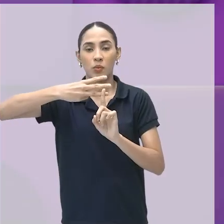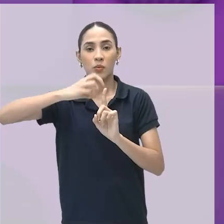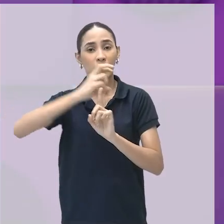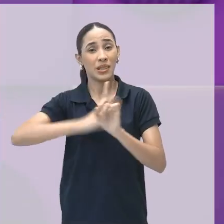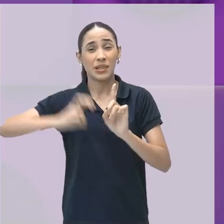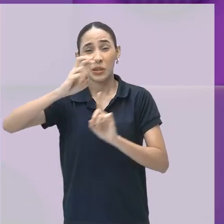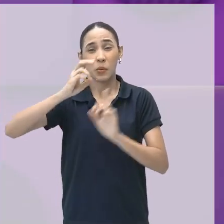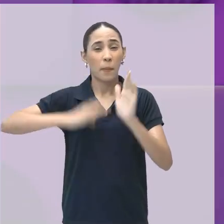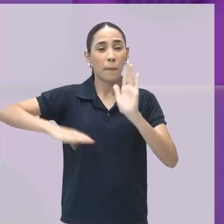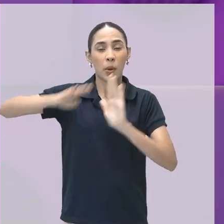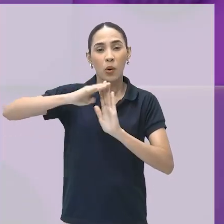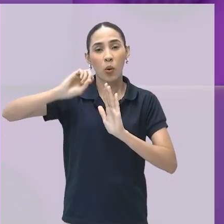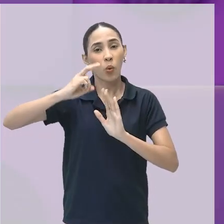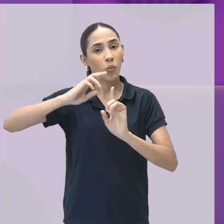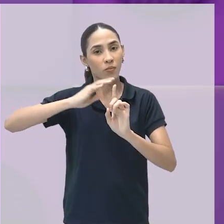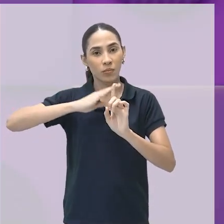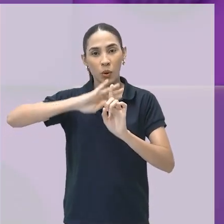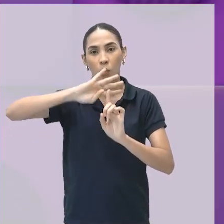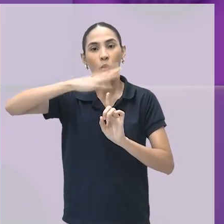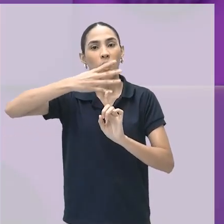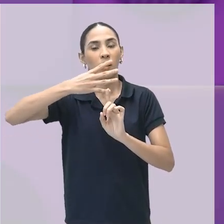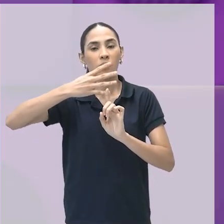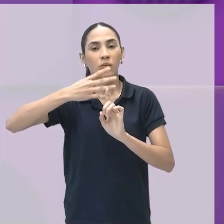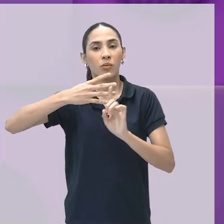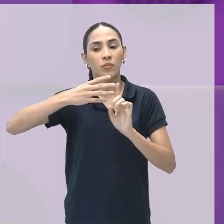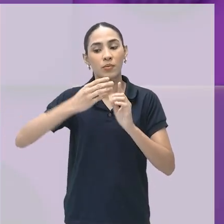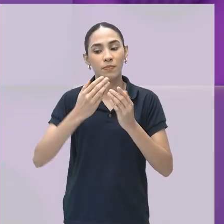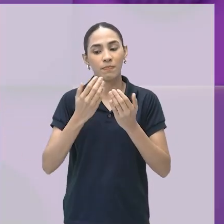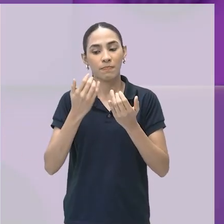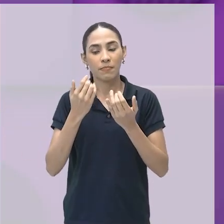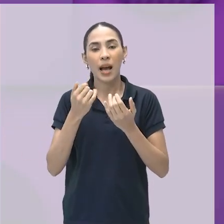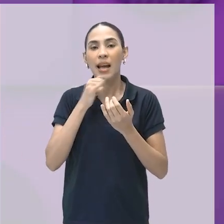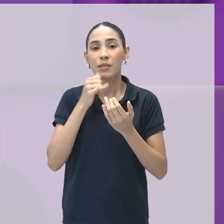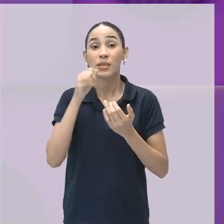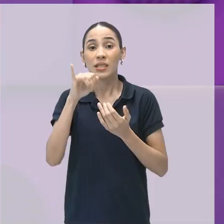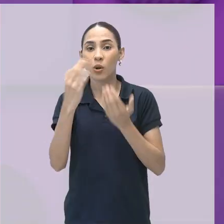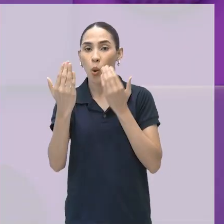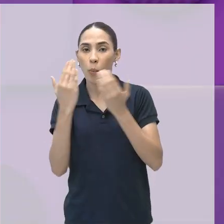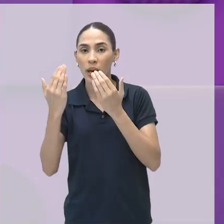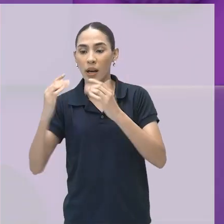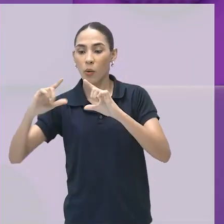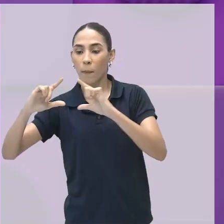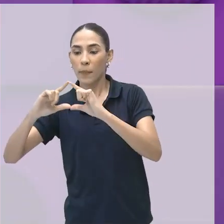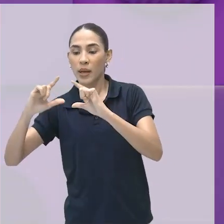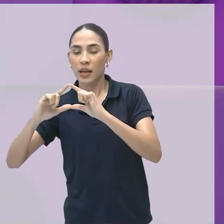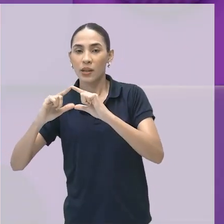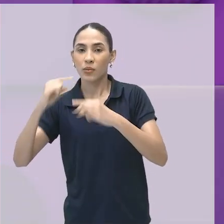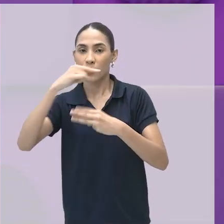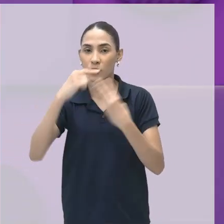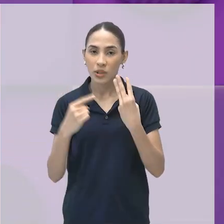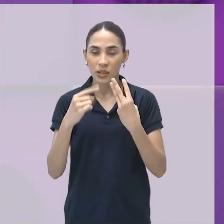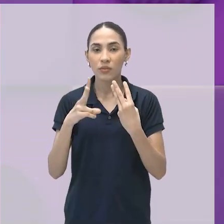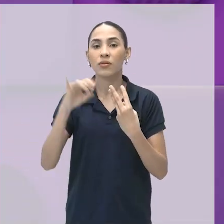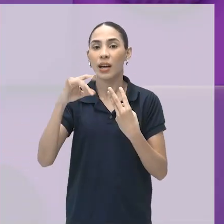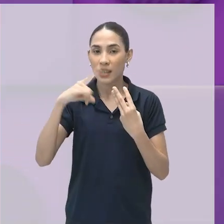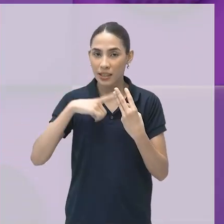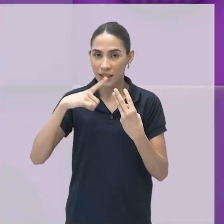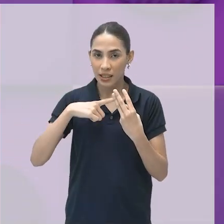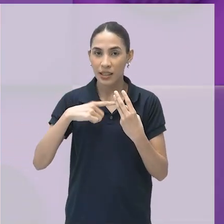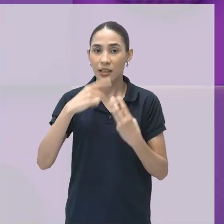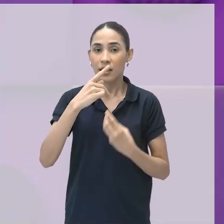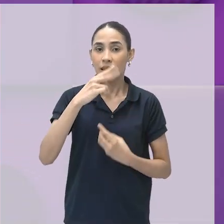5 vezes maior, ou 4 vezes maior do que o pequeno, consecutivamente. Os 3, vai existir